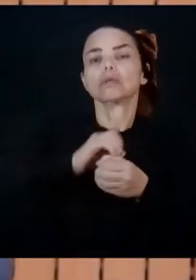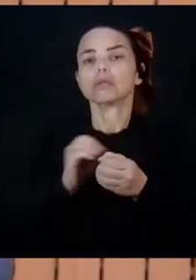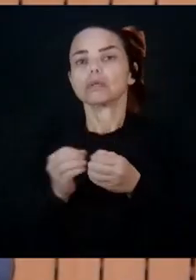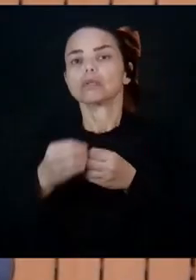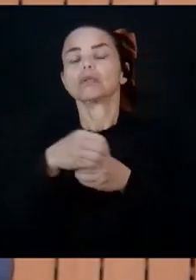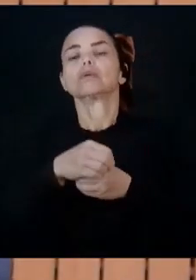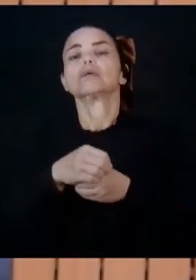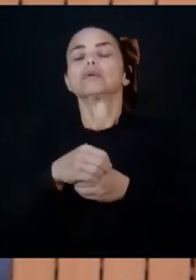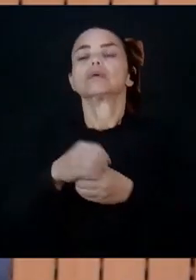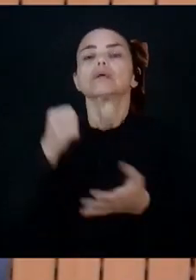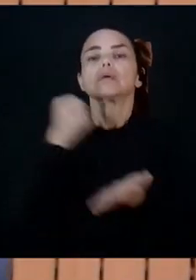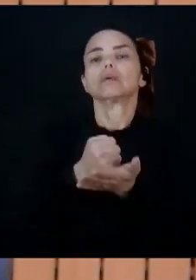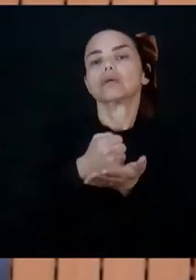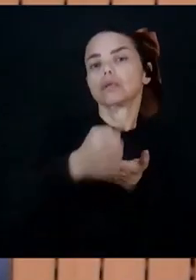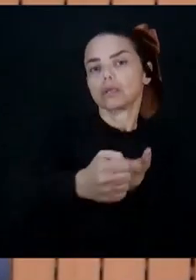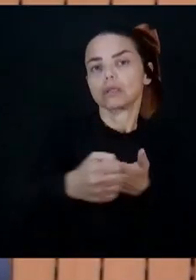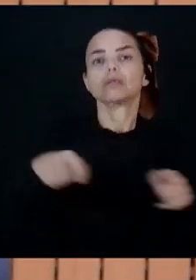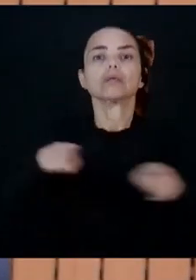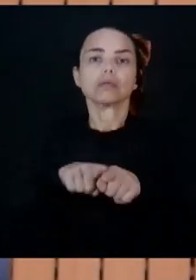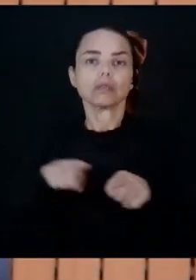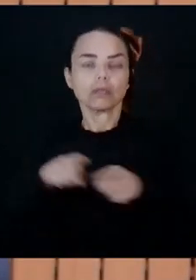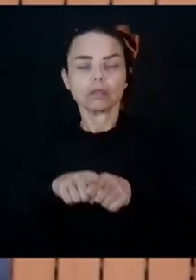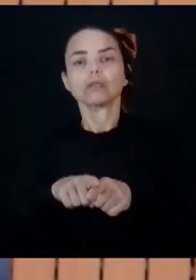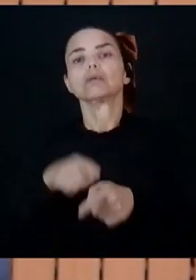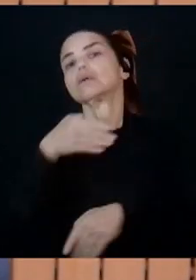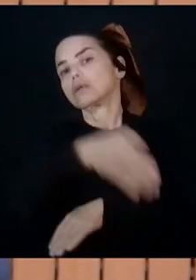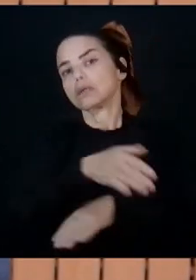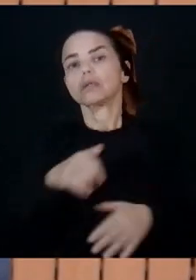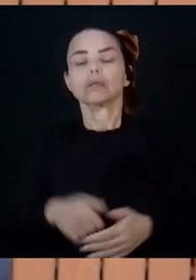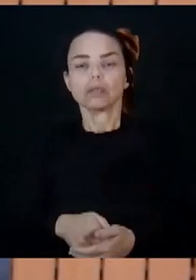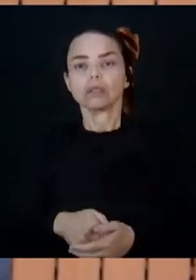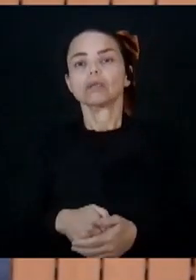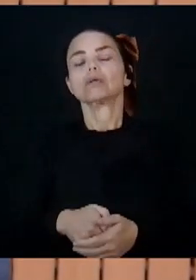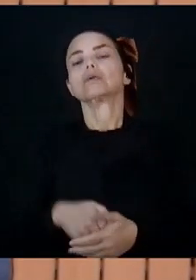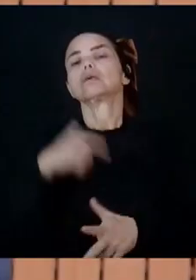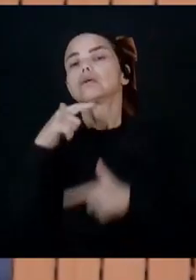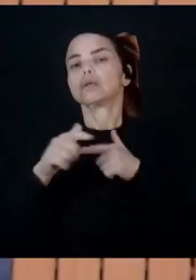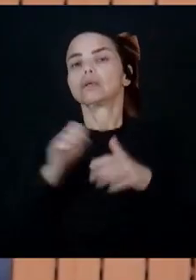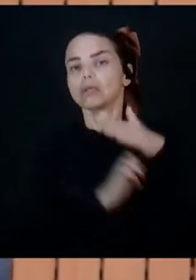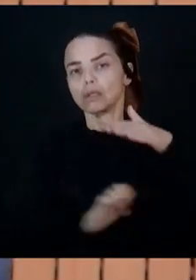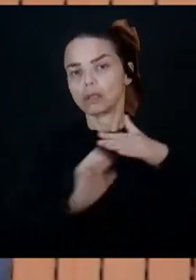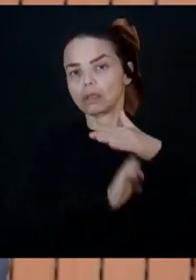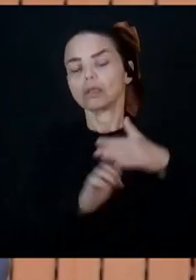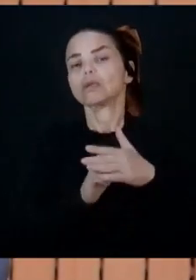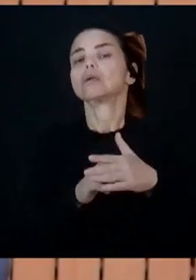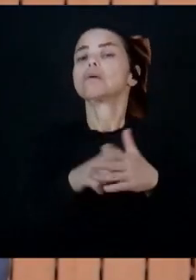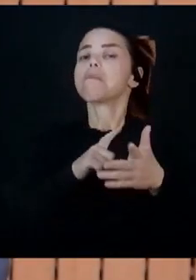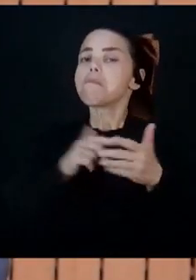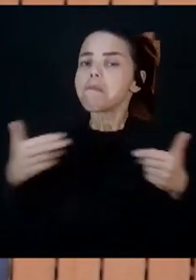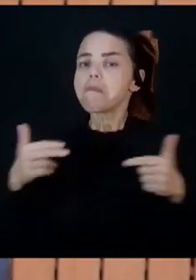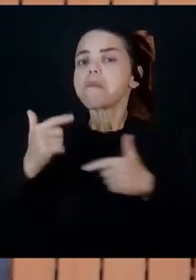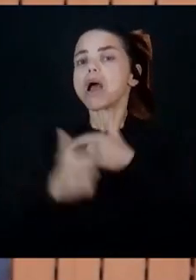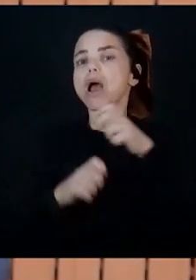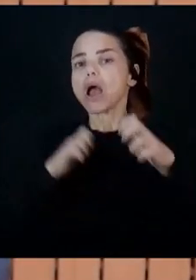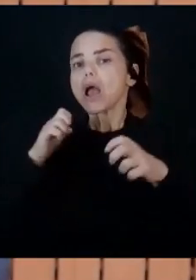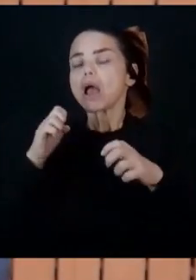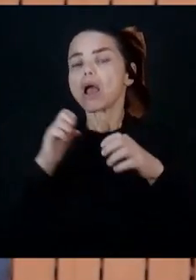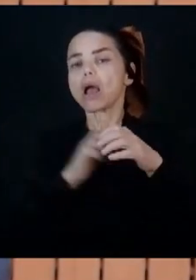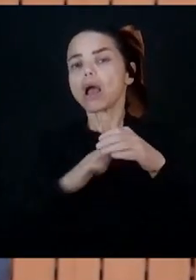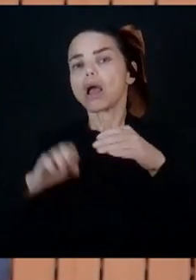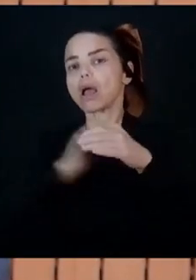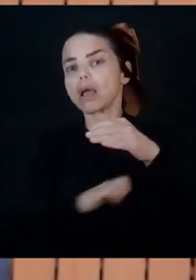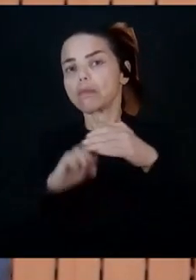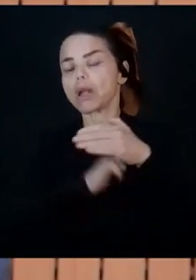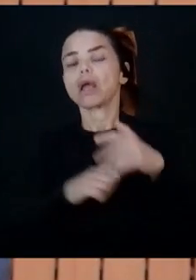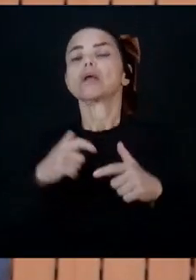cartório, como a ida de mais empresas, geração de empregos nessa região. Essa